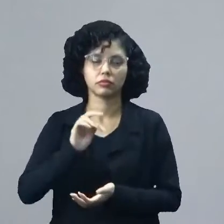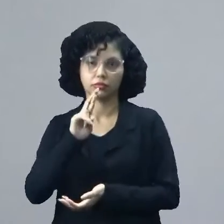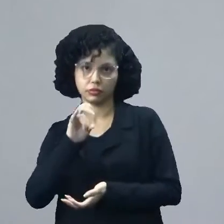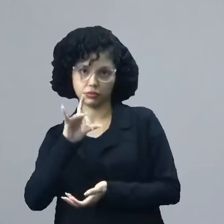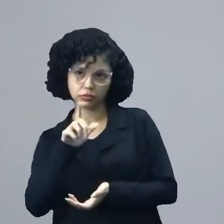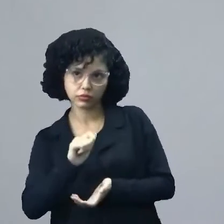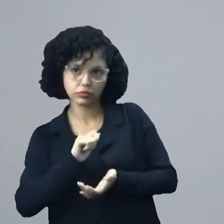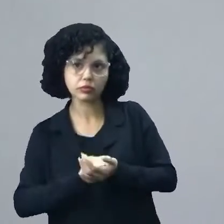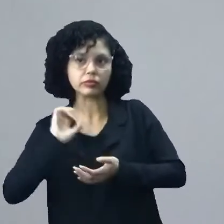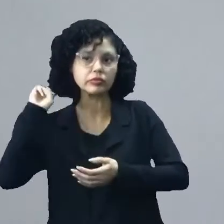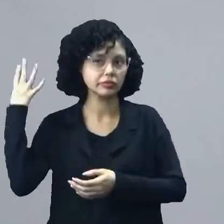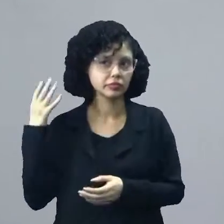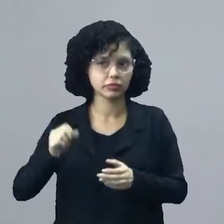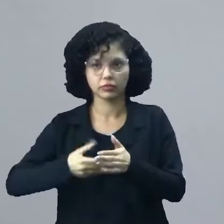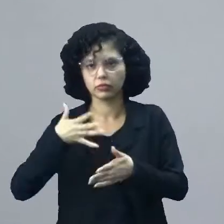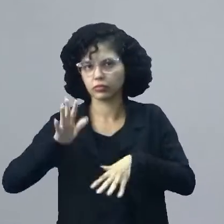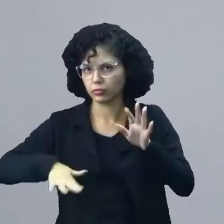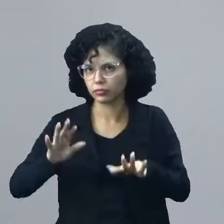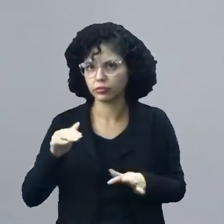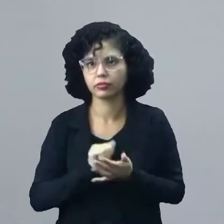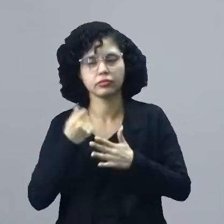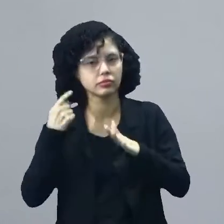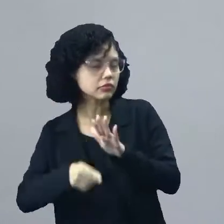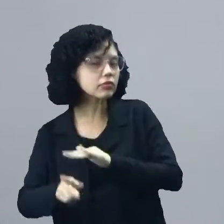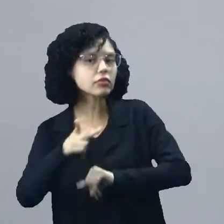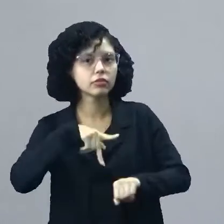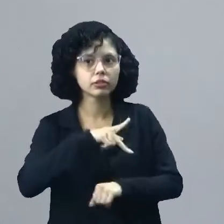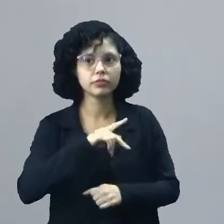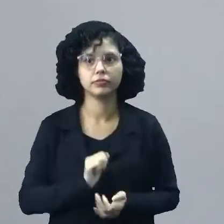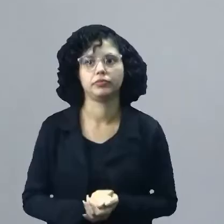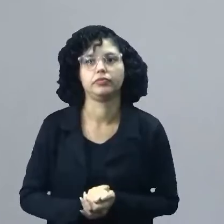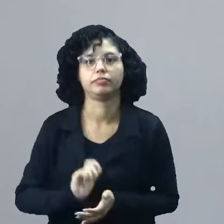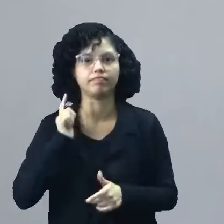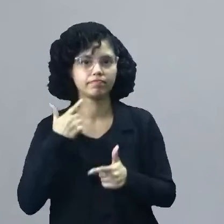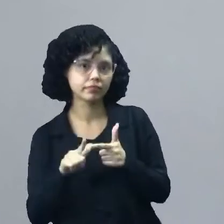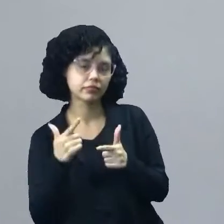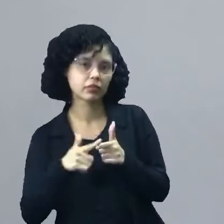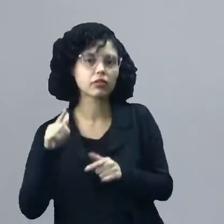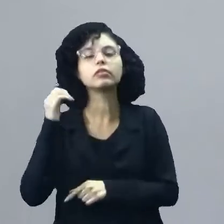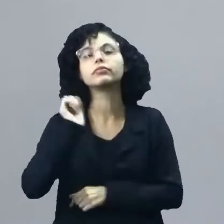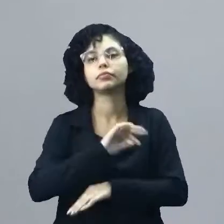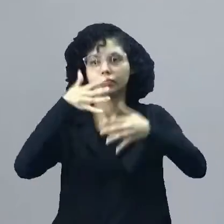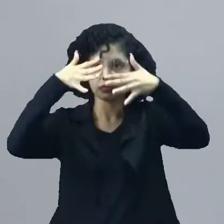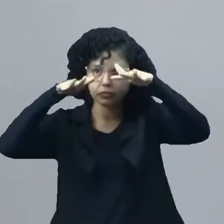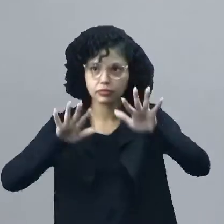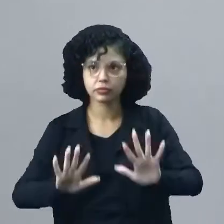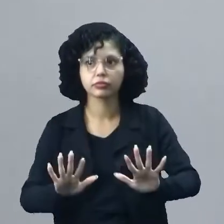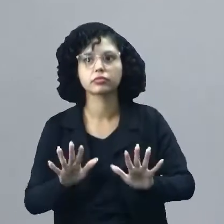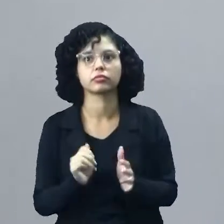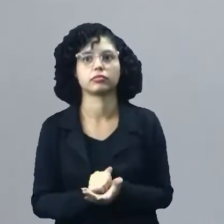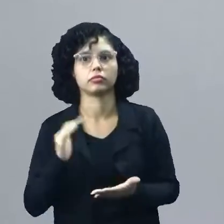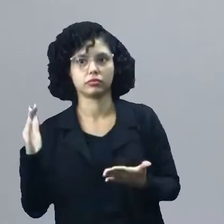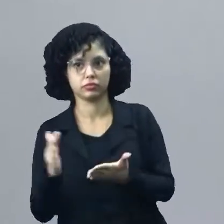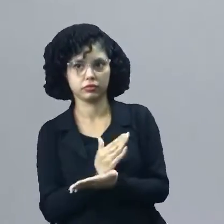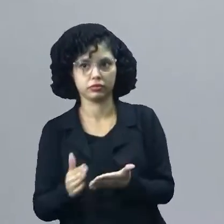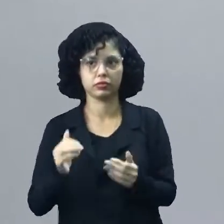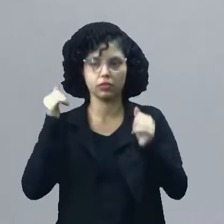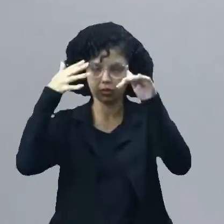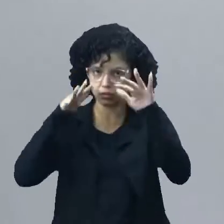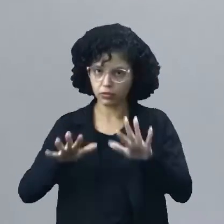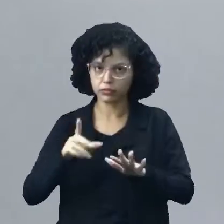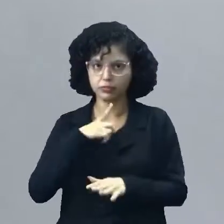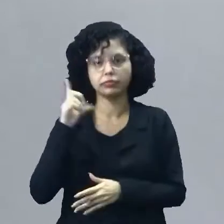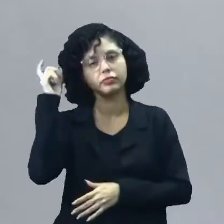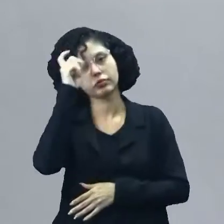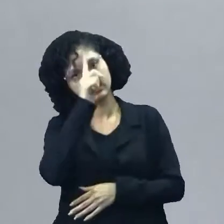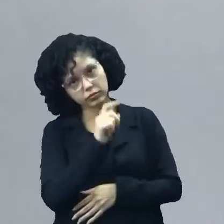étnico-raciais, acontece muitas vezes dentro de um país aí alguma catástrofe natural ou alguns eventos naturais que